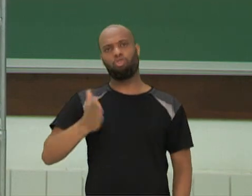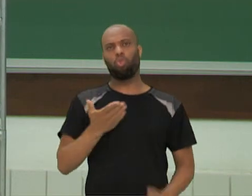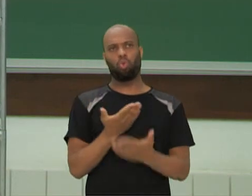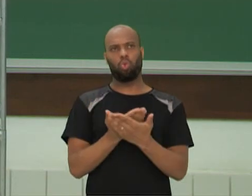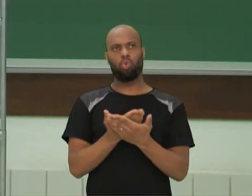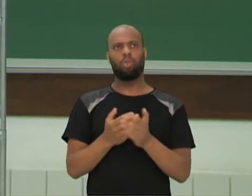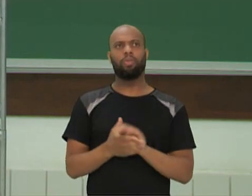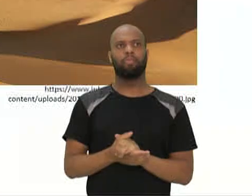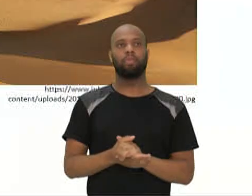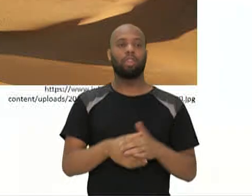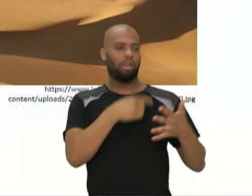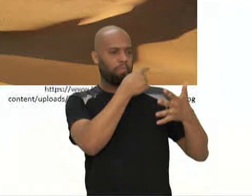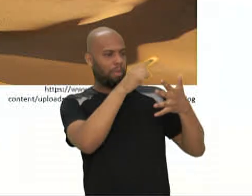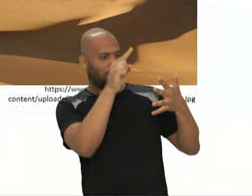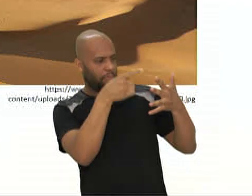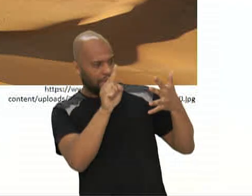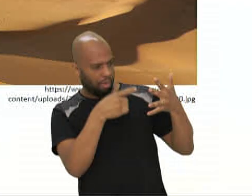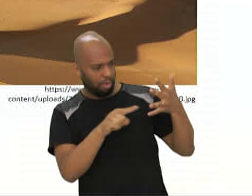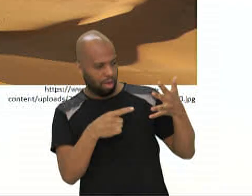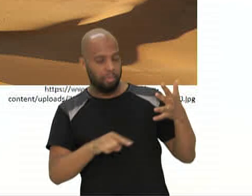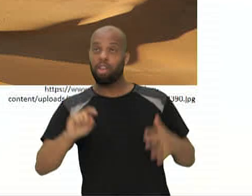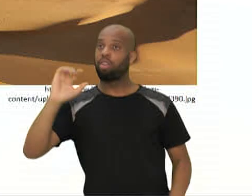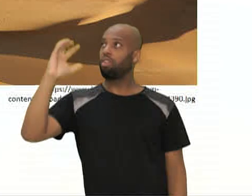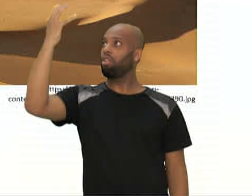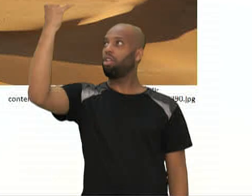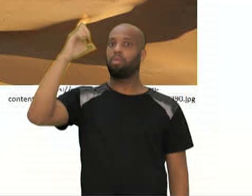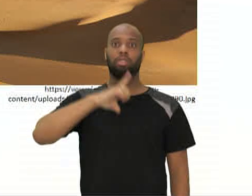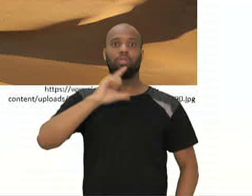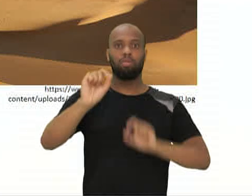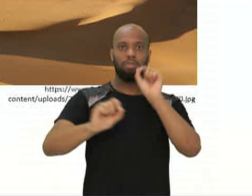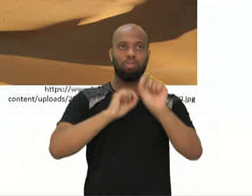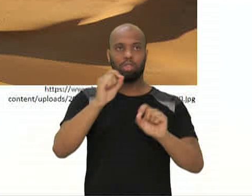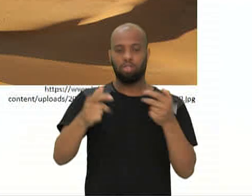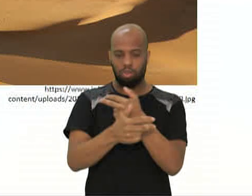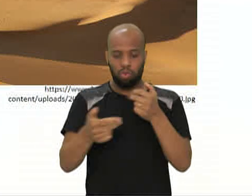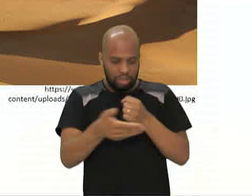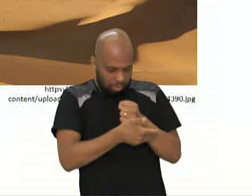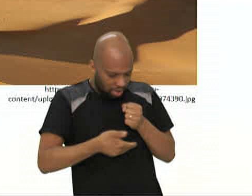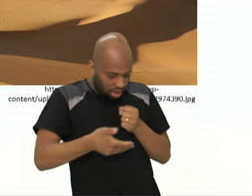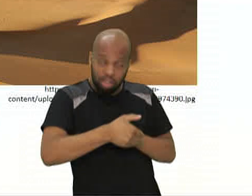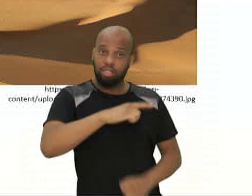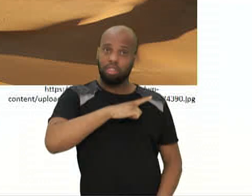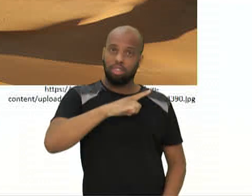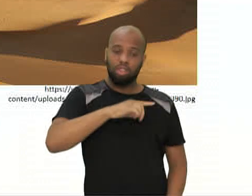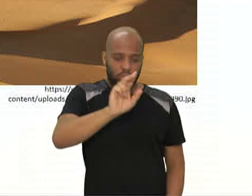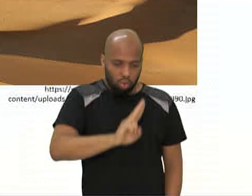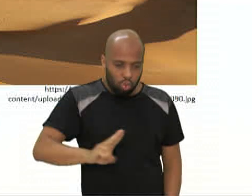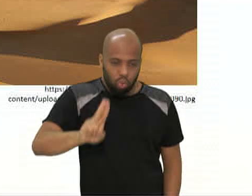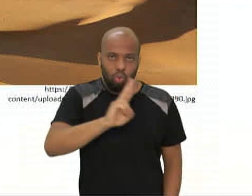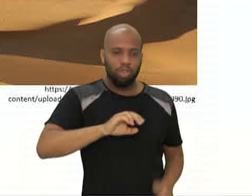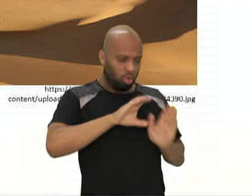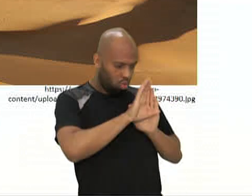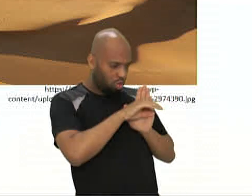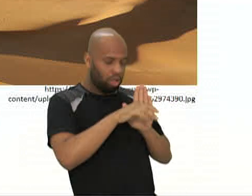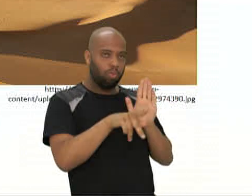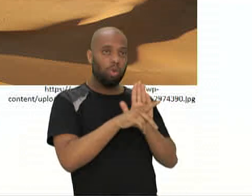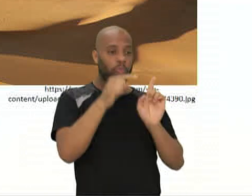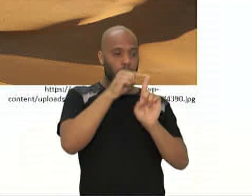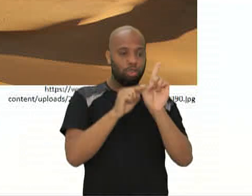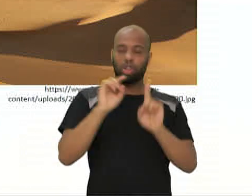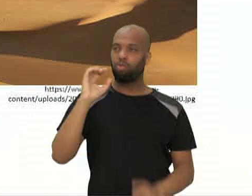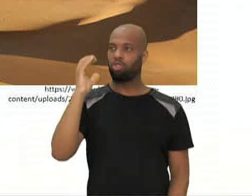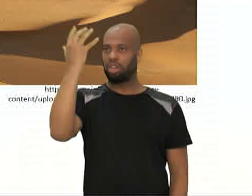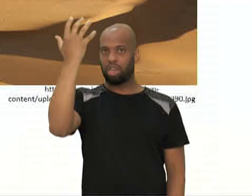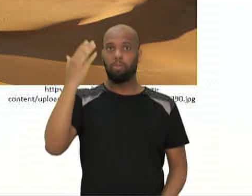anteriores. E aqui os elementos do clima são os atributos básicos que servem para definir o tipo climático